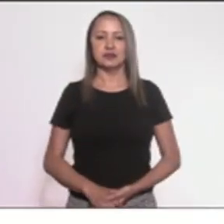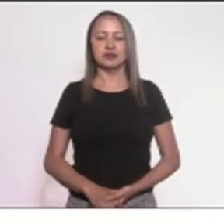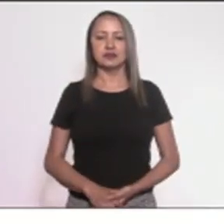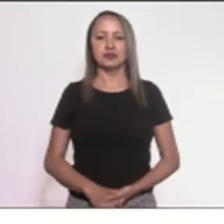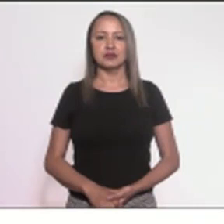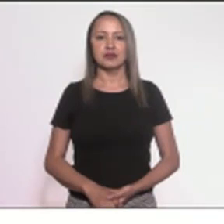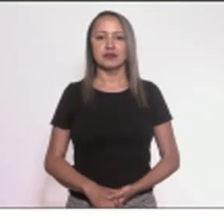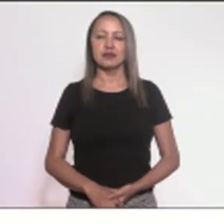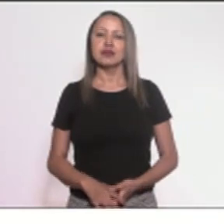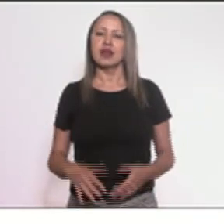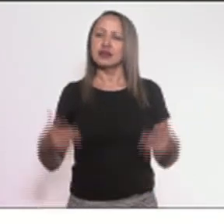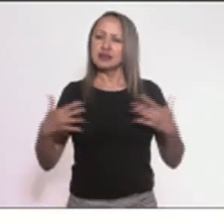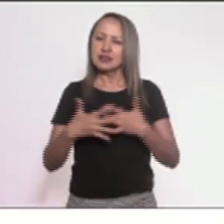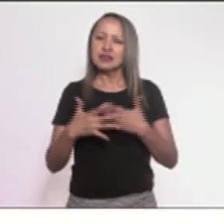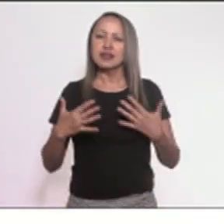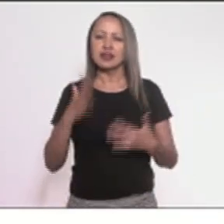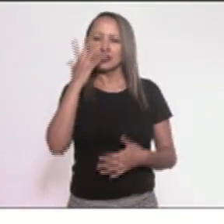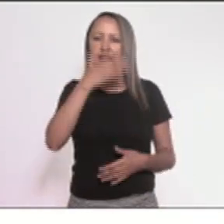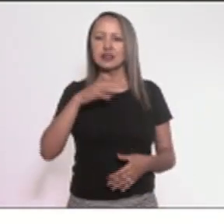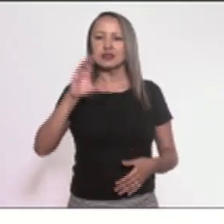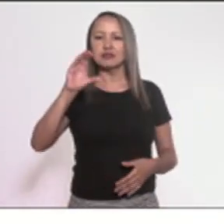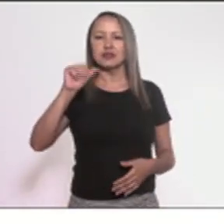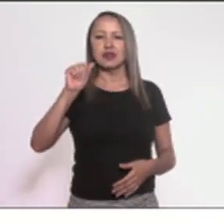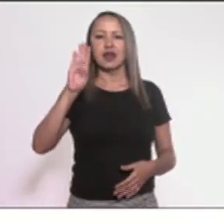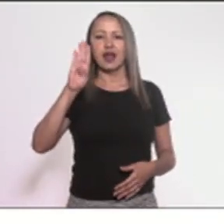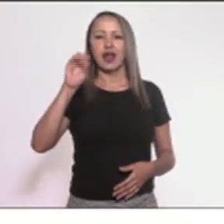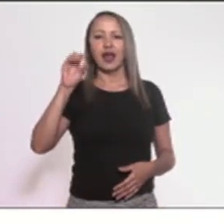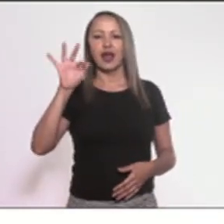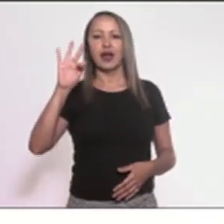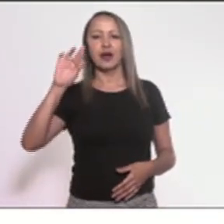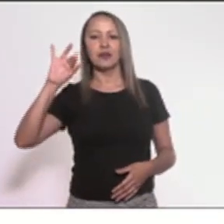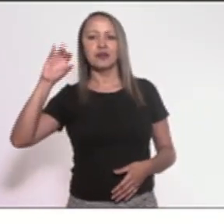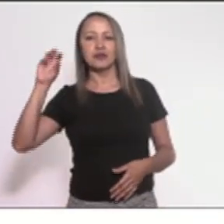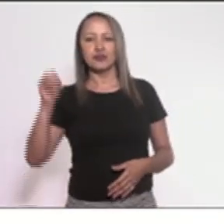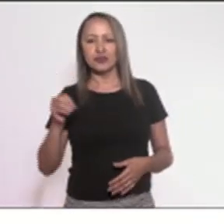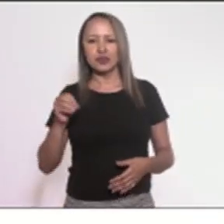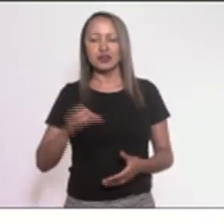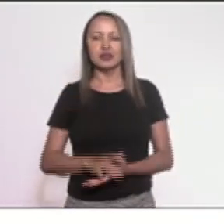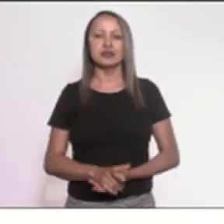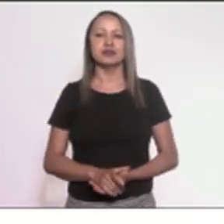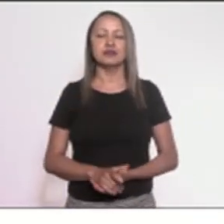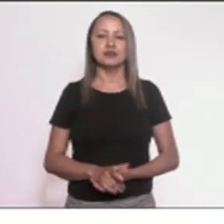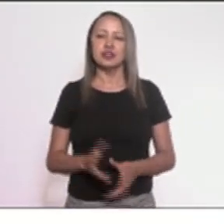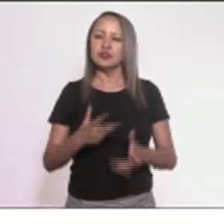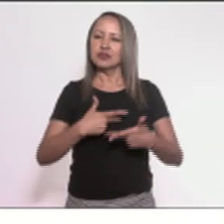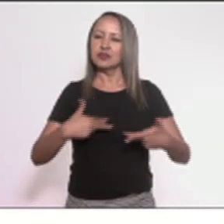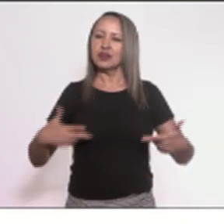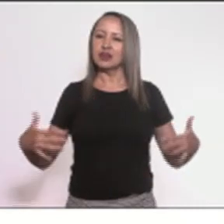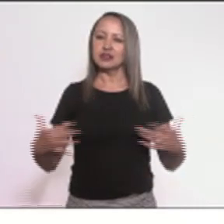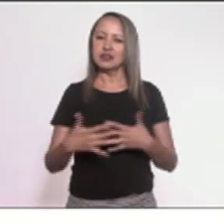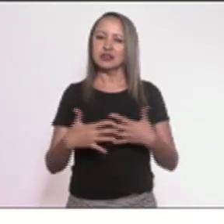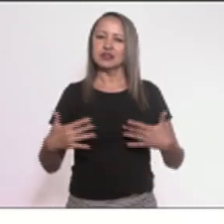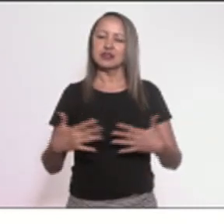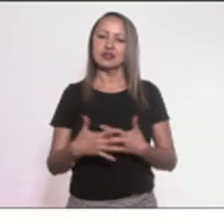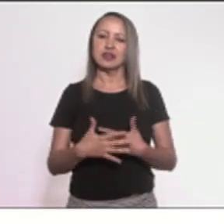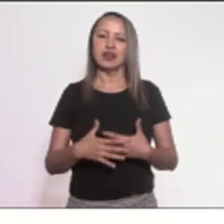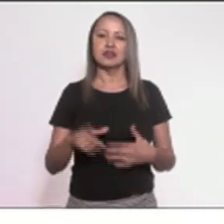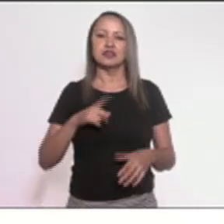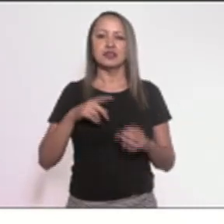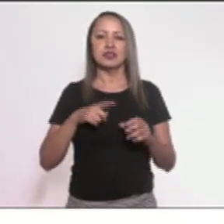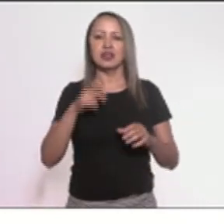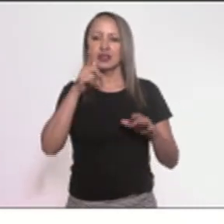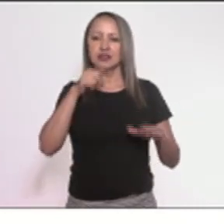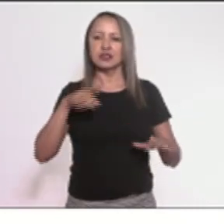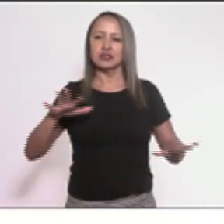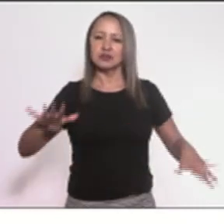Belíssima cidade de Cabo Frio, aliás, belíssimas cidades se encontram na região dos lagos. Tenho o